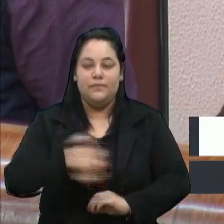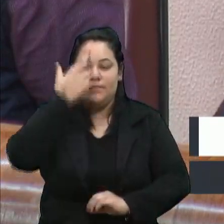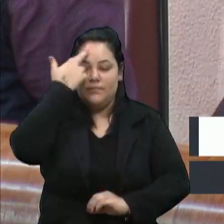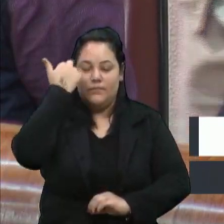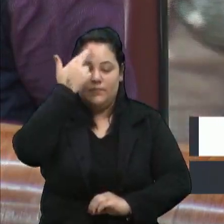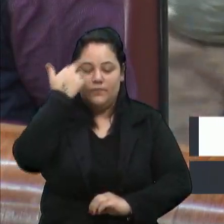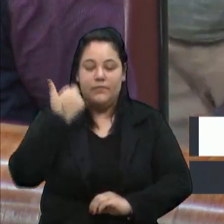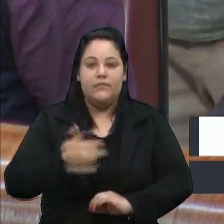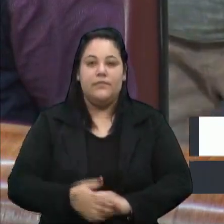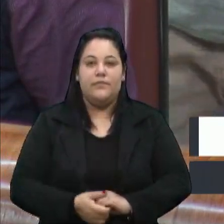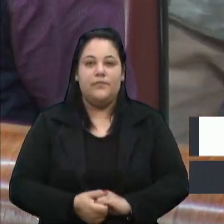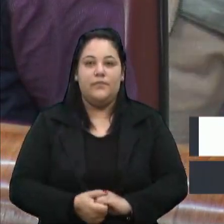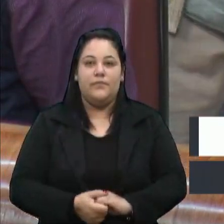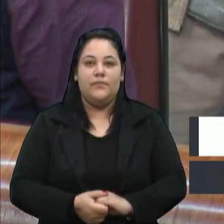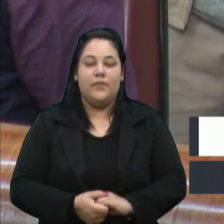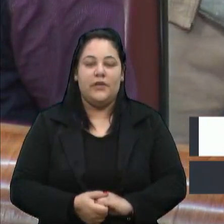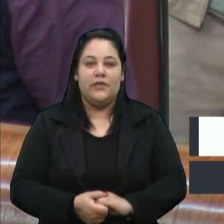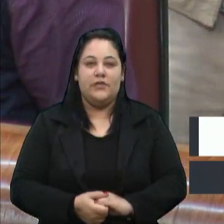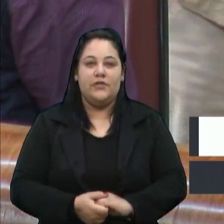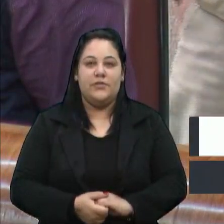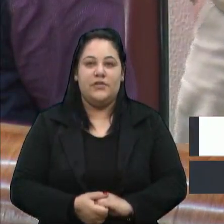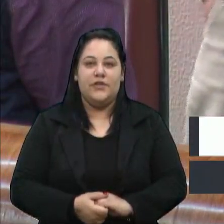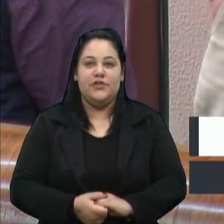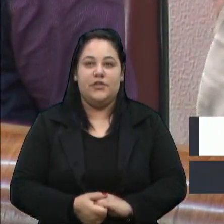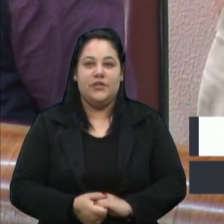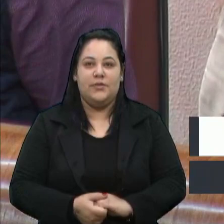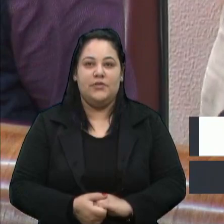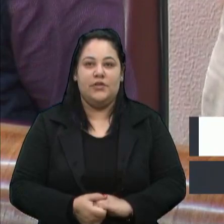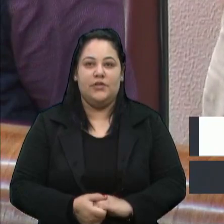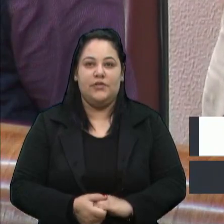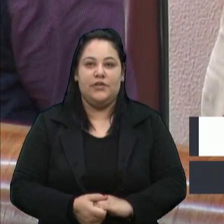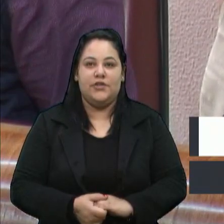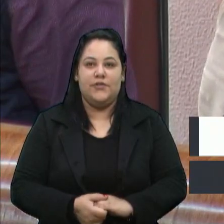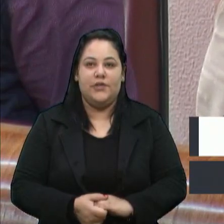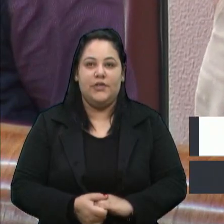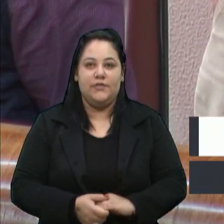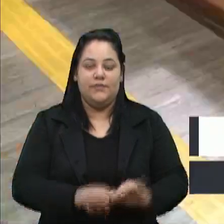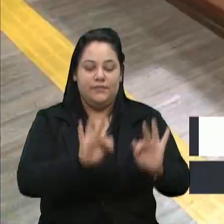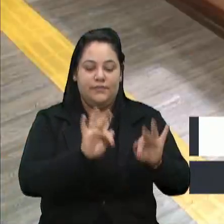de Longevidade Rafael Bueno. Encerrada a ordem do dia.